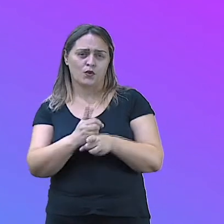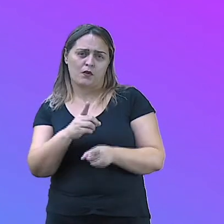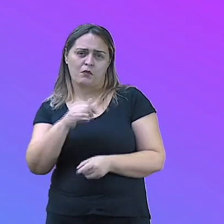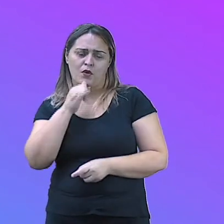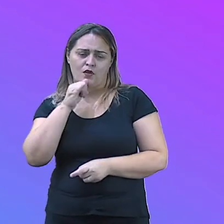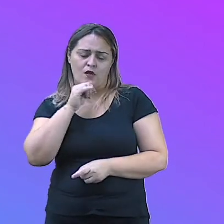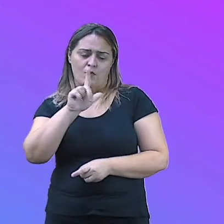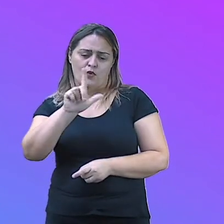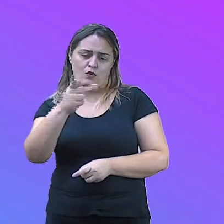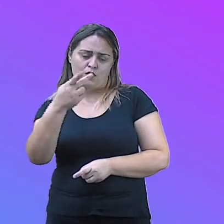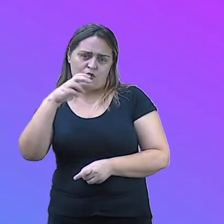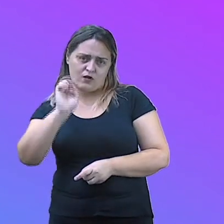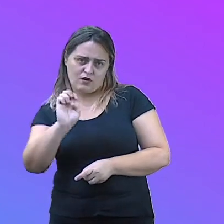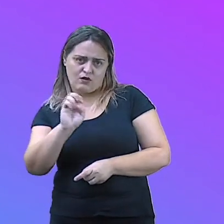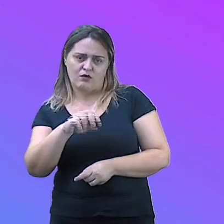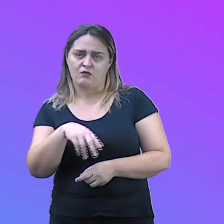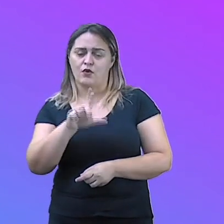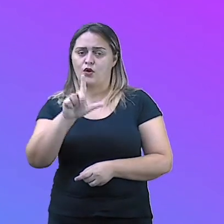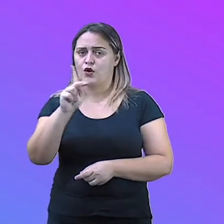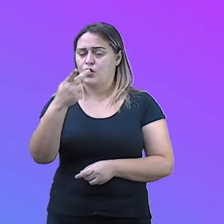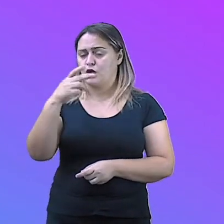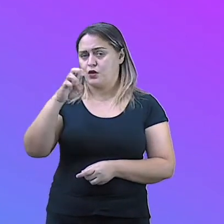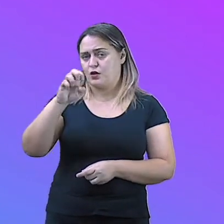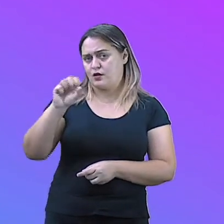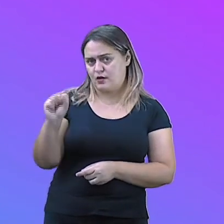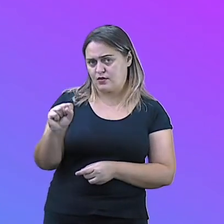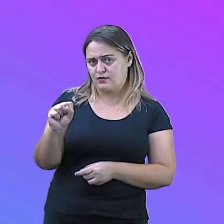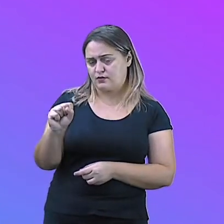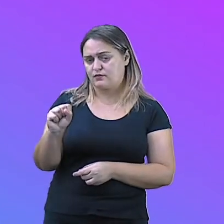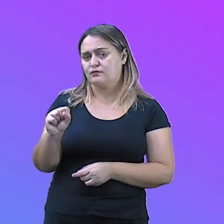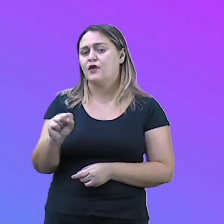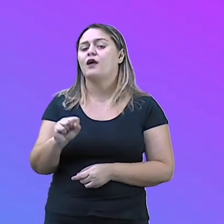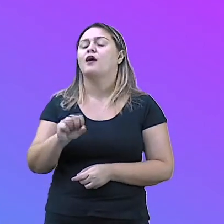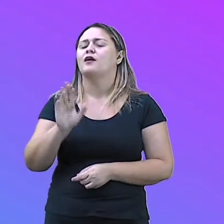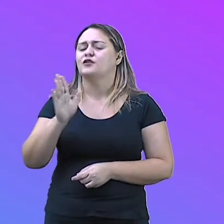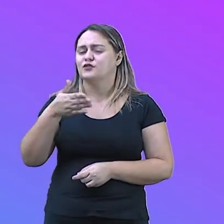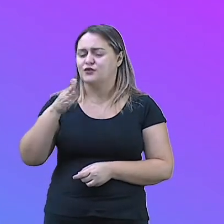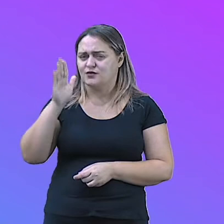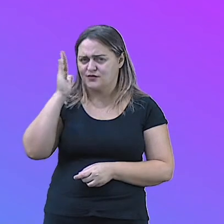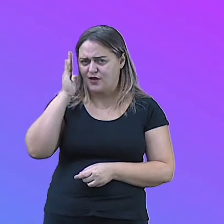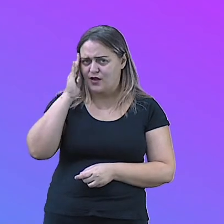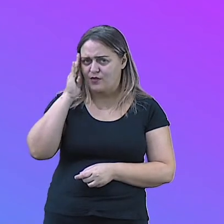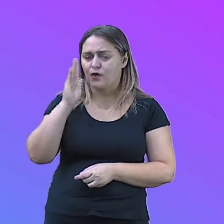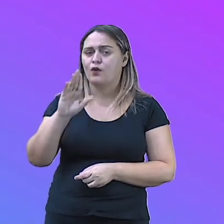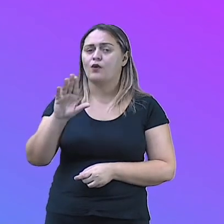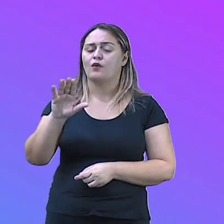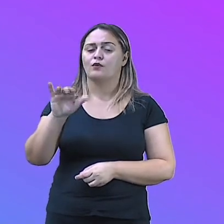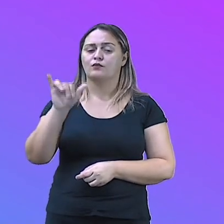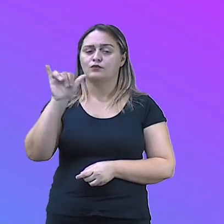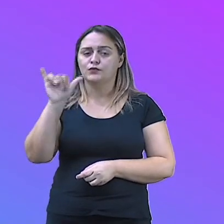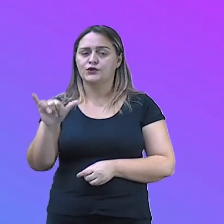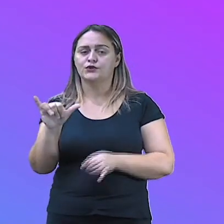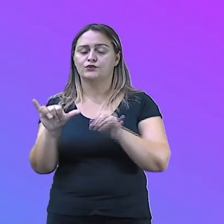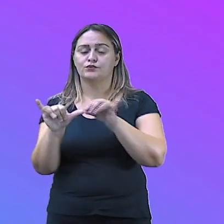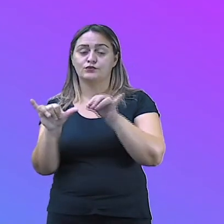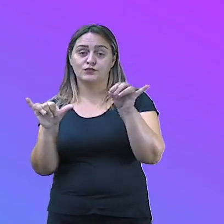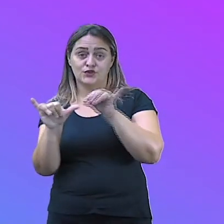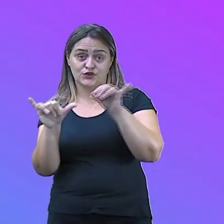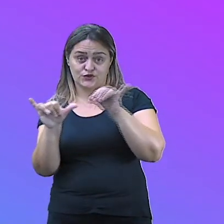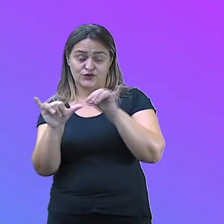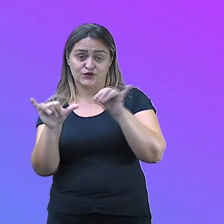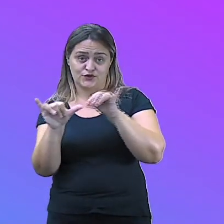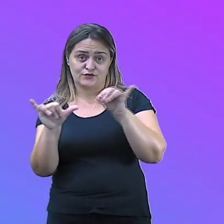lhes, singular ou plural. Já sei que é objeto indireto. Essa é a função, justamente